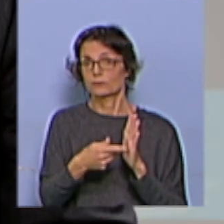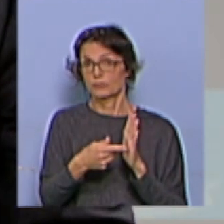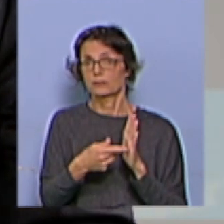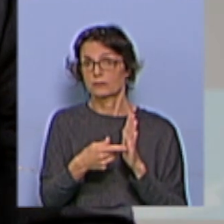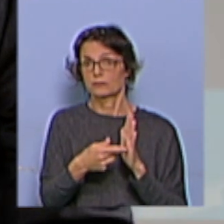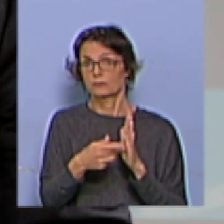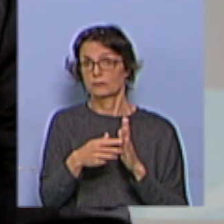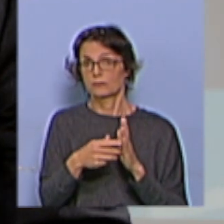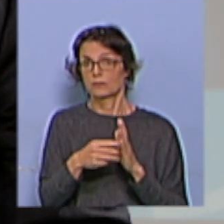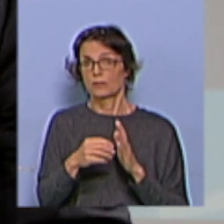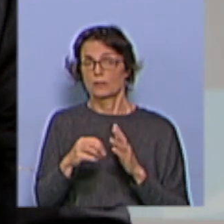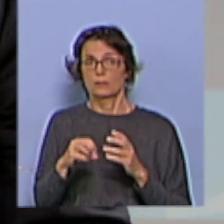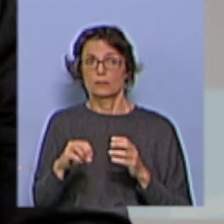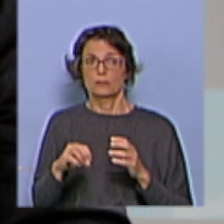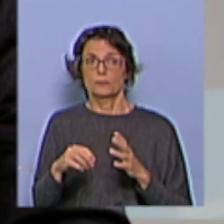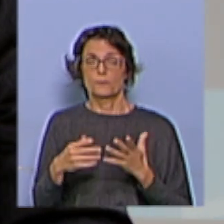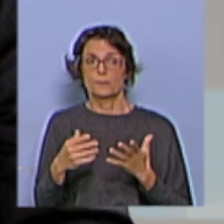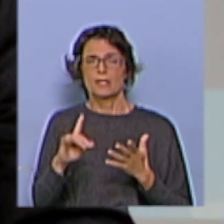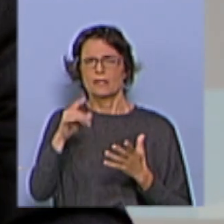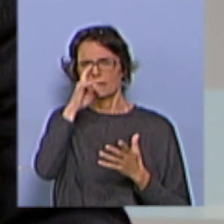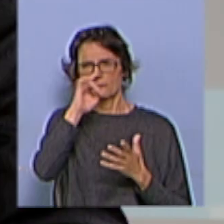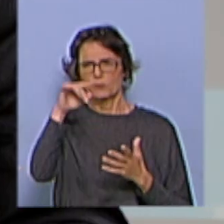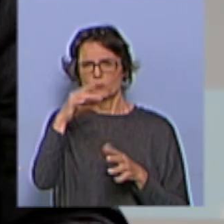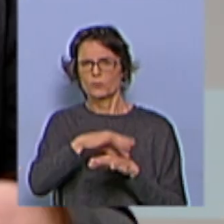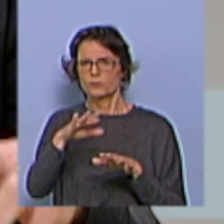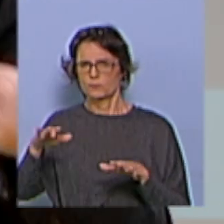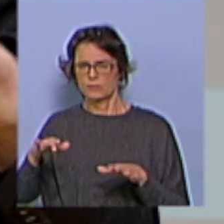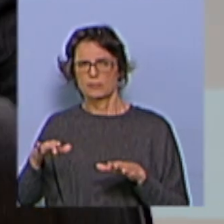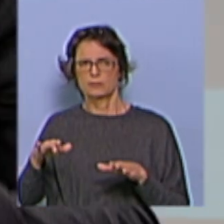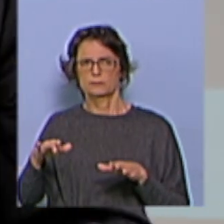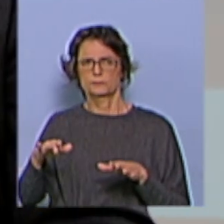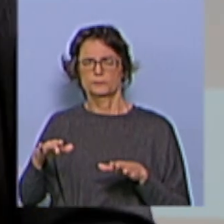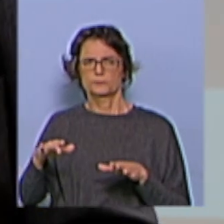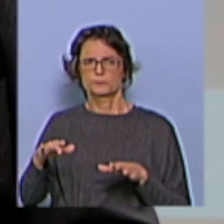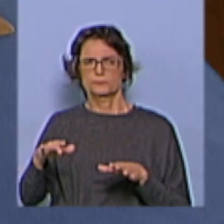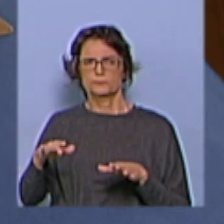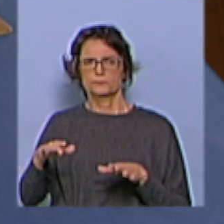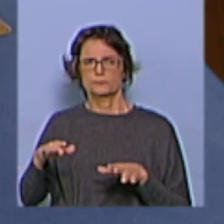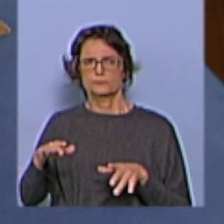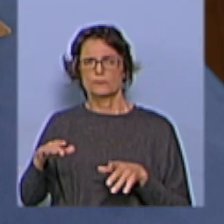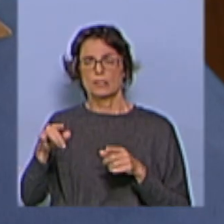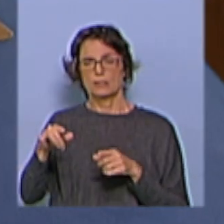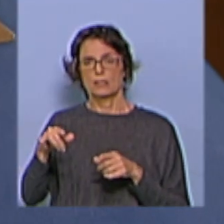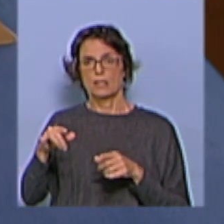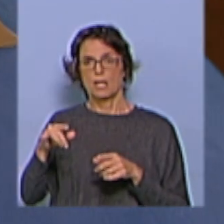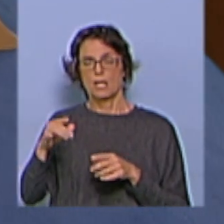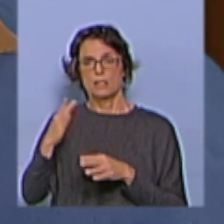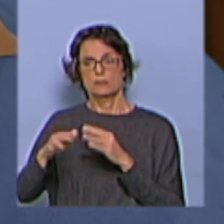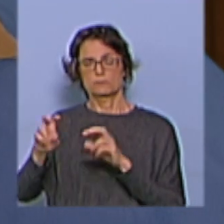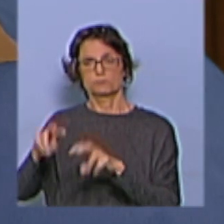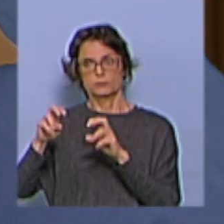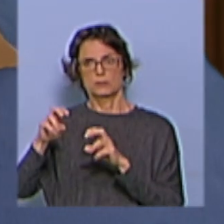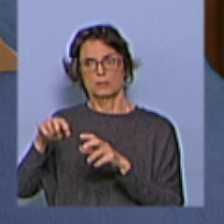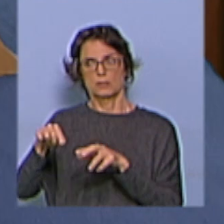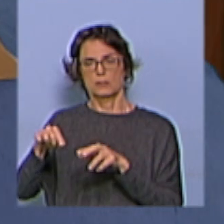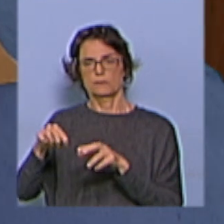E recorda-me de um hospital que fez uma outra coisa, que foi no início que descobriram um foco de infecção e toda a malta